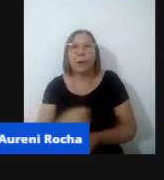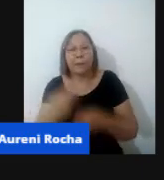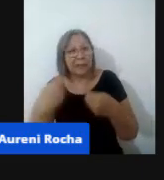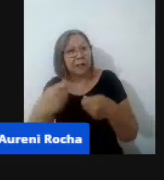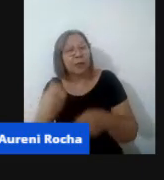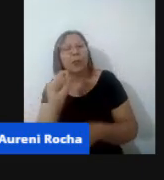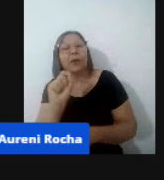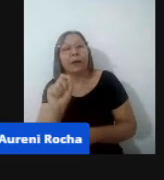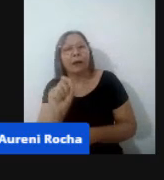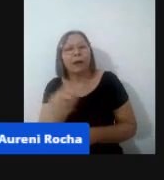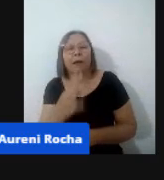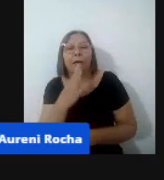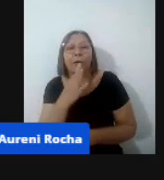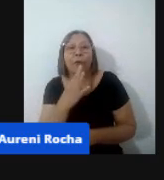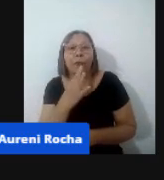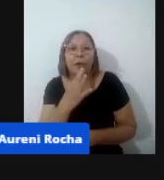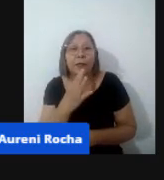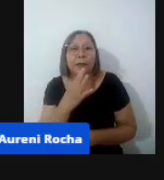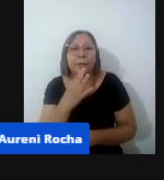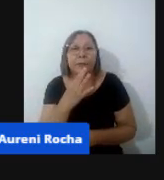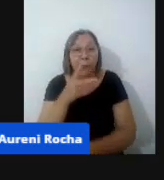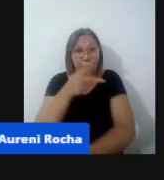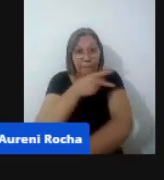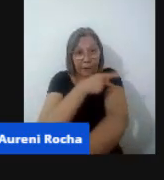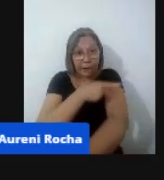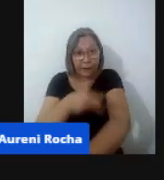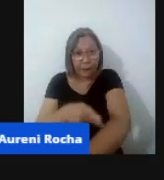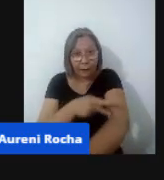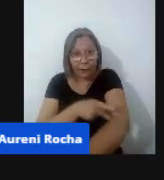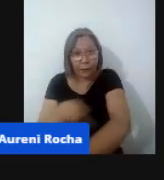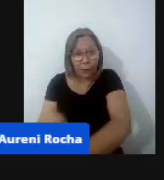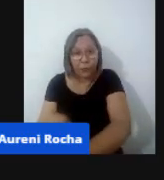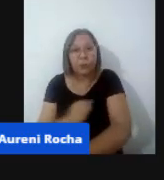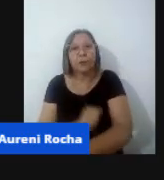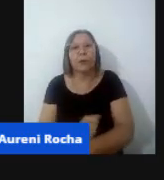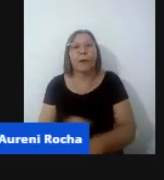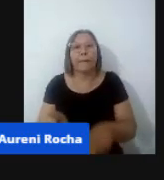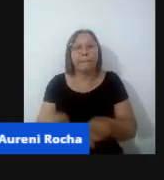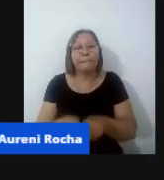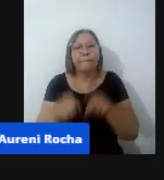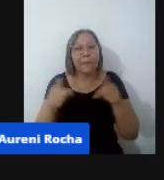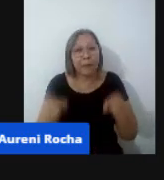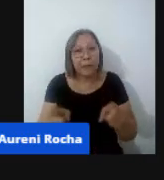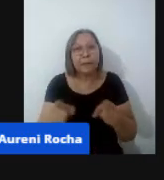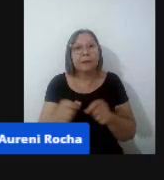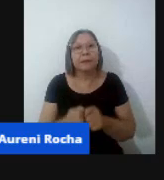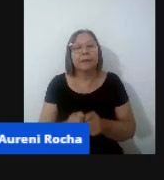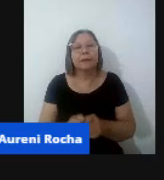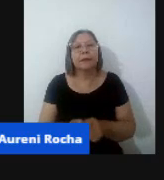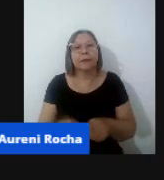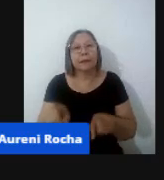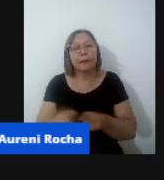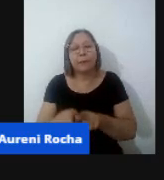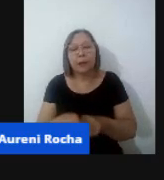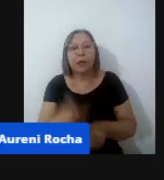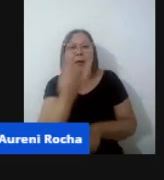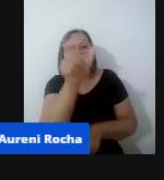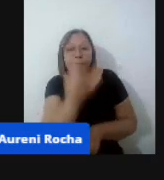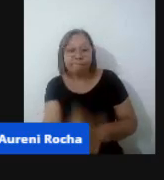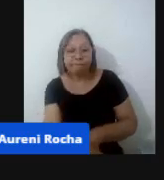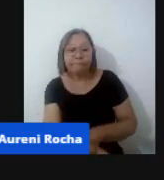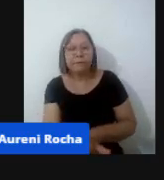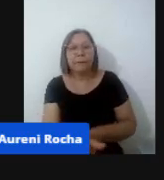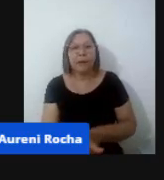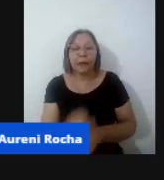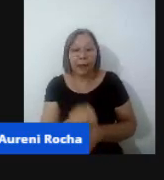só o conhecimento pedagógico, mas o conhecimento pertinente a essa criança,